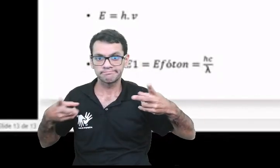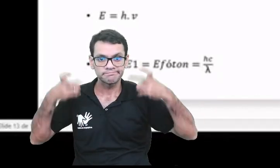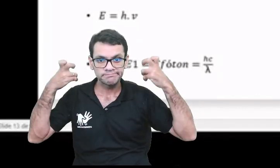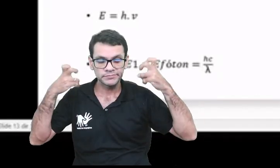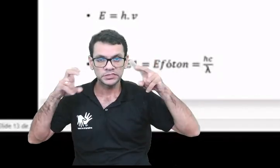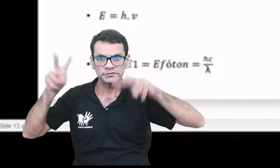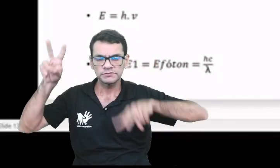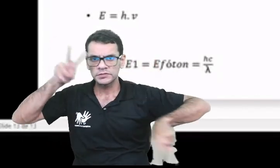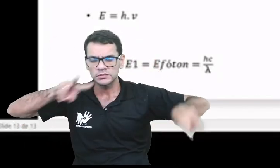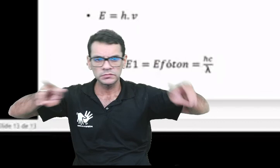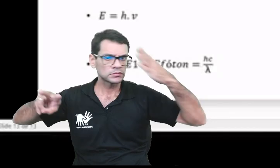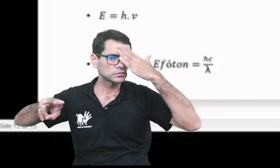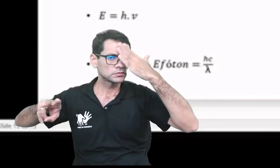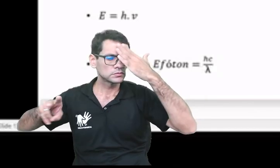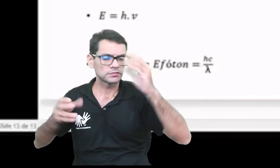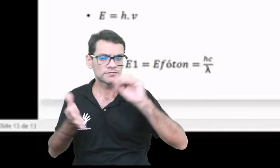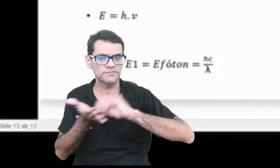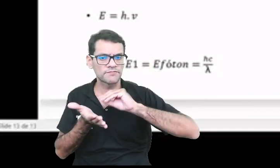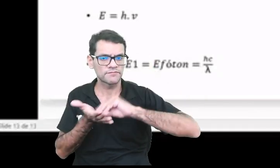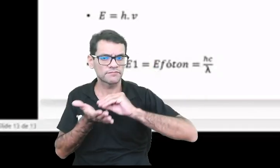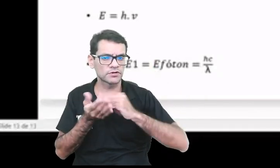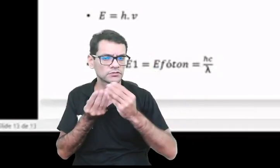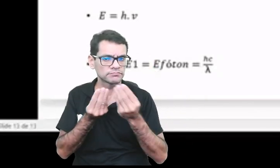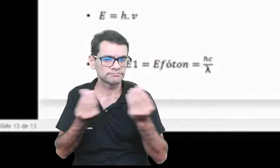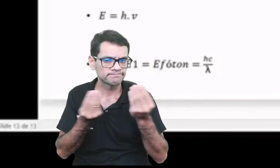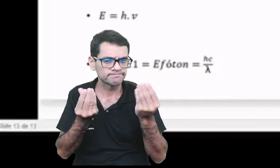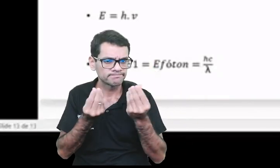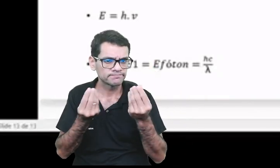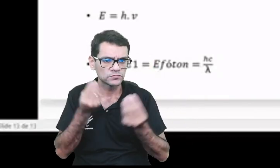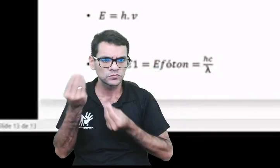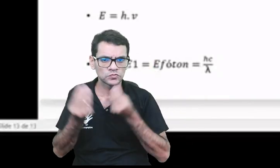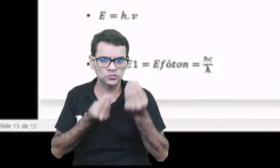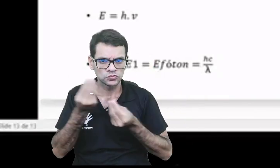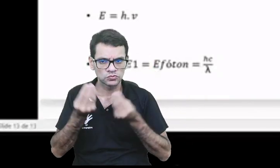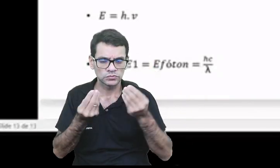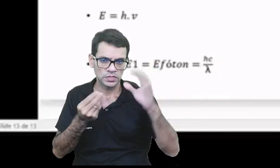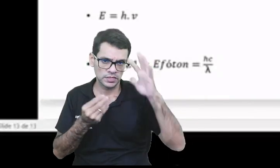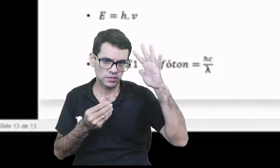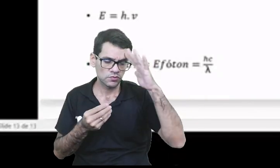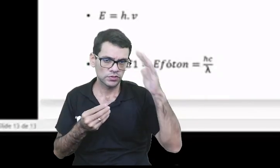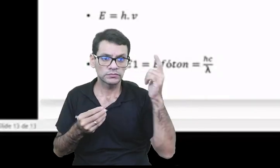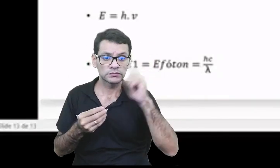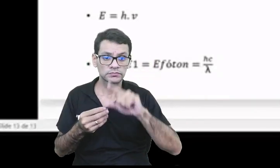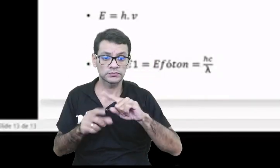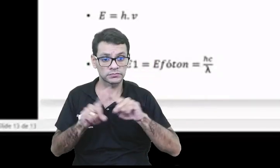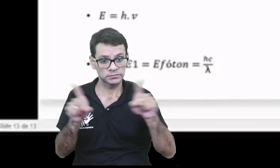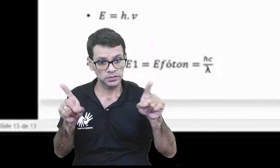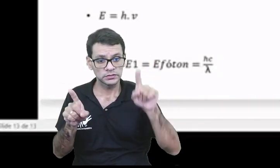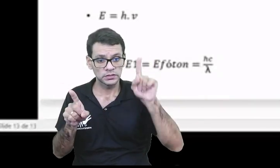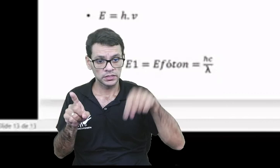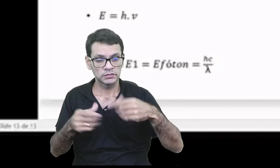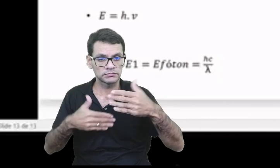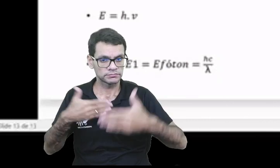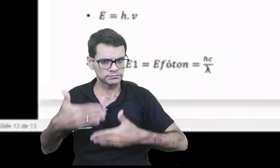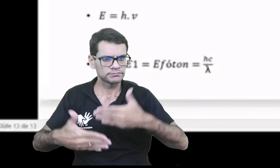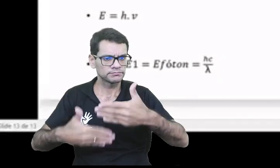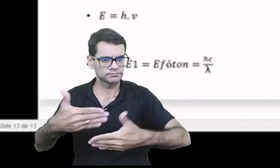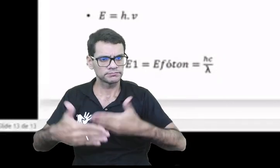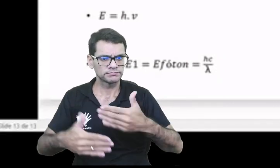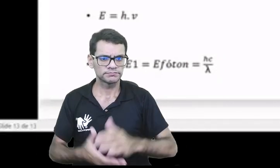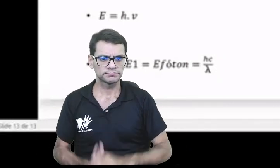para entender ou não tem todos os elementos para fechar uma teoria. Mas é o caminhar, é o